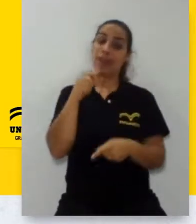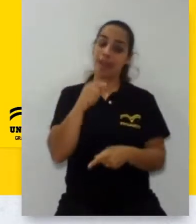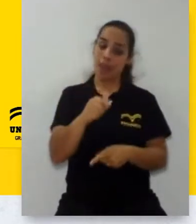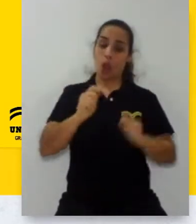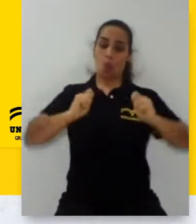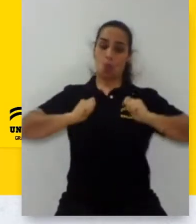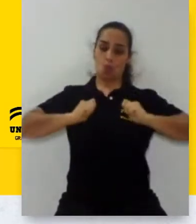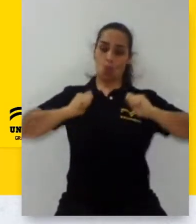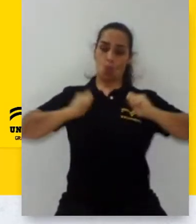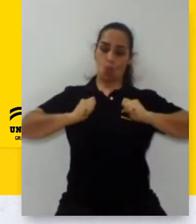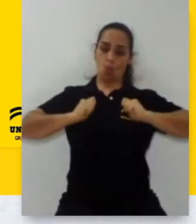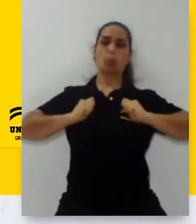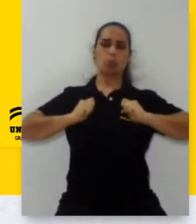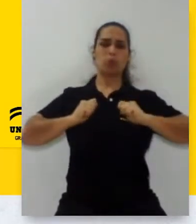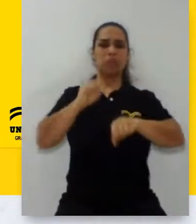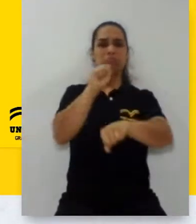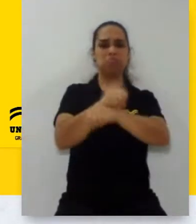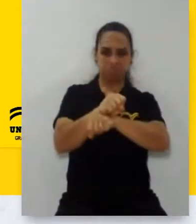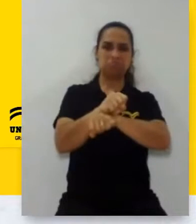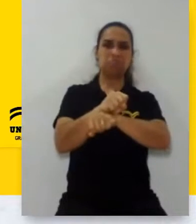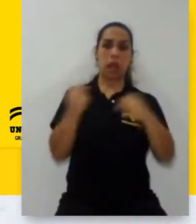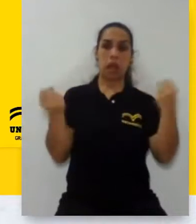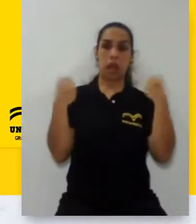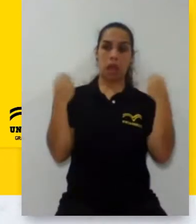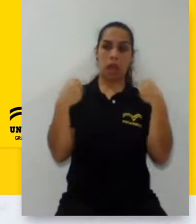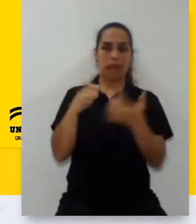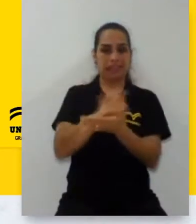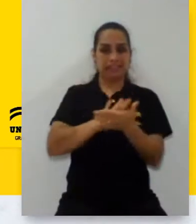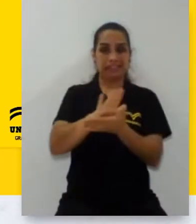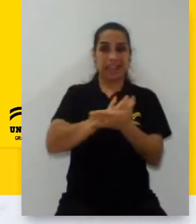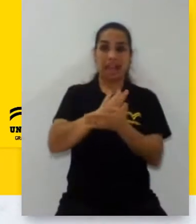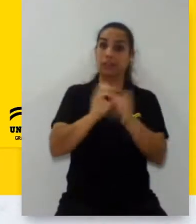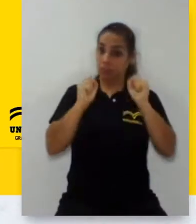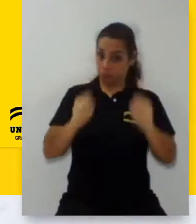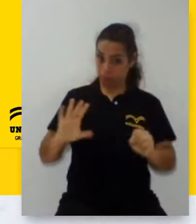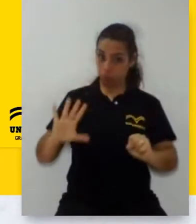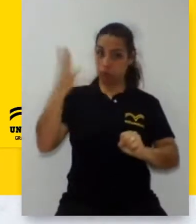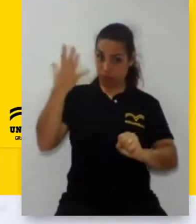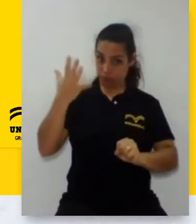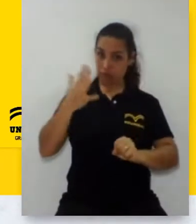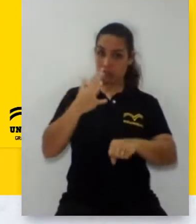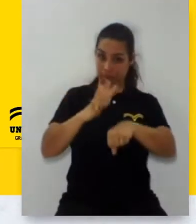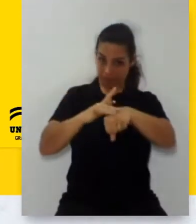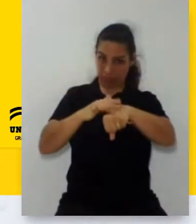das artérias e o risco de ter uma doença de coração fica cada vez maior.